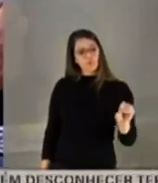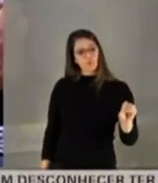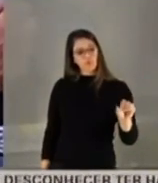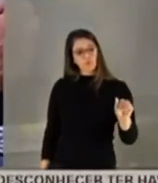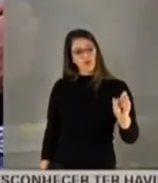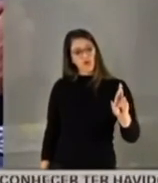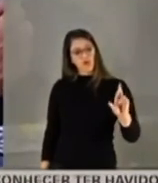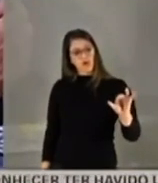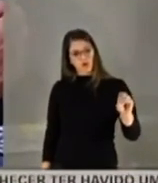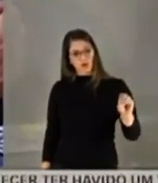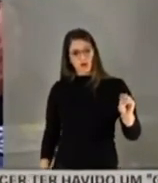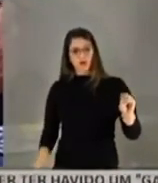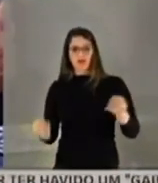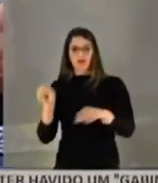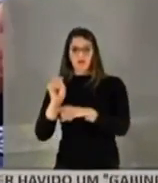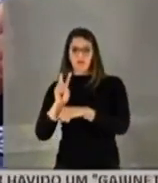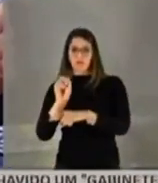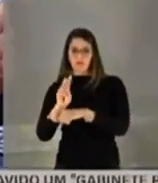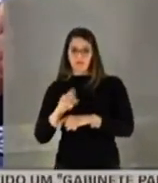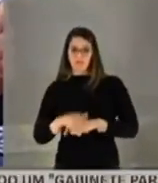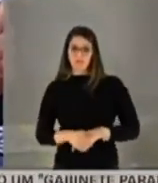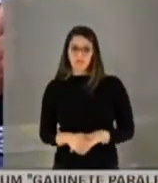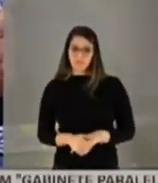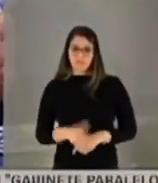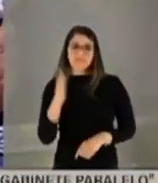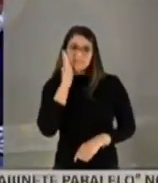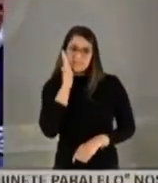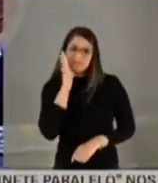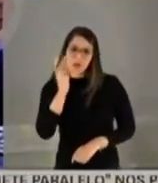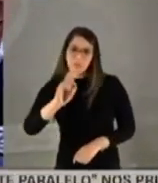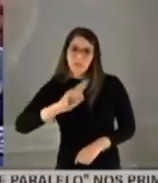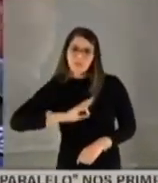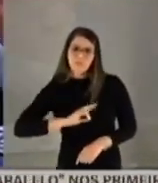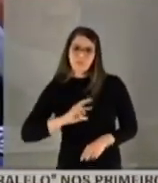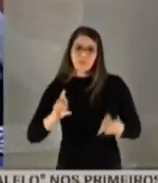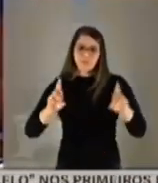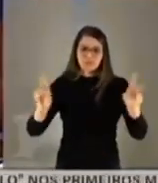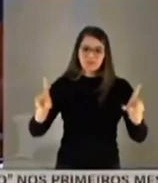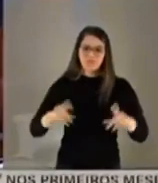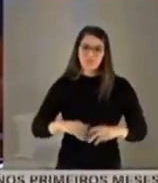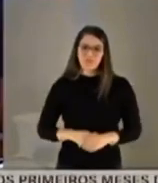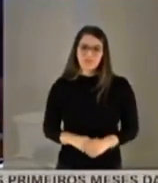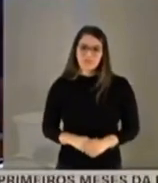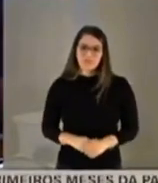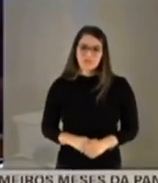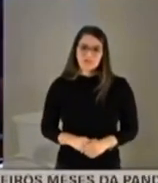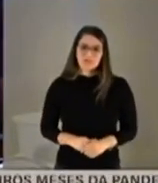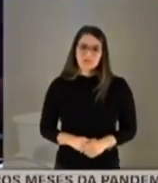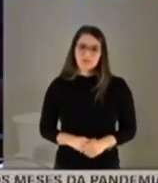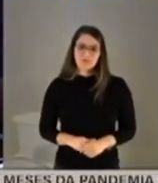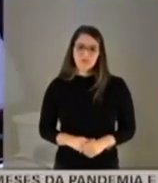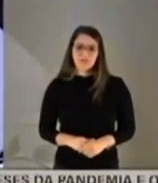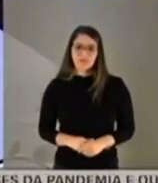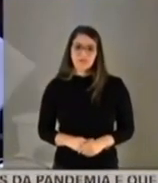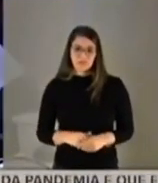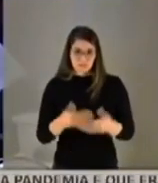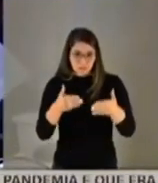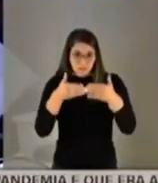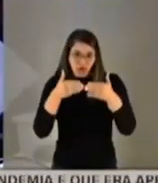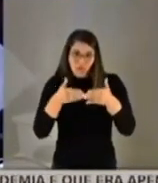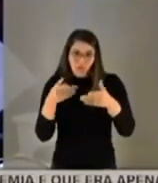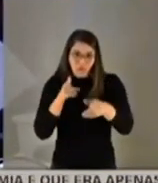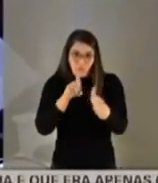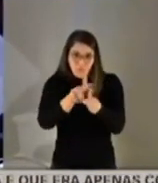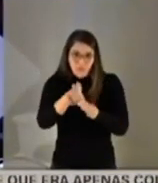Pode dizer? Vou responder todas as suas perguntas. A senhora sabe dizer o que é a diferença entre um protozoário e um vírus? Senhor presidente. Por favor, estou lhe